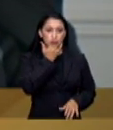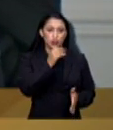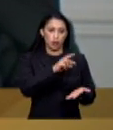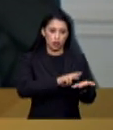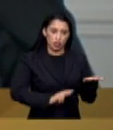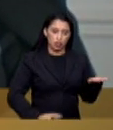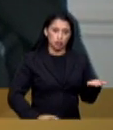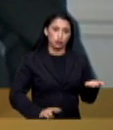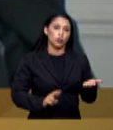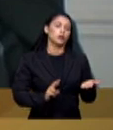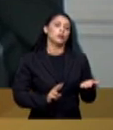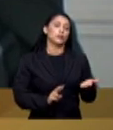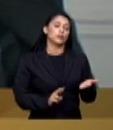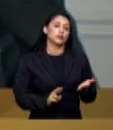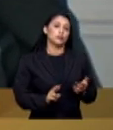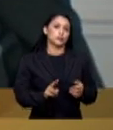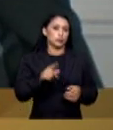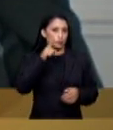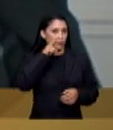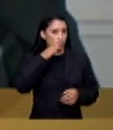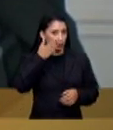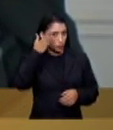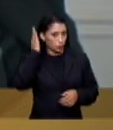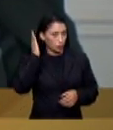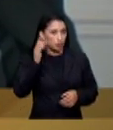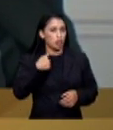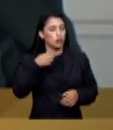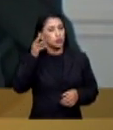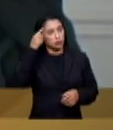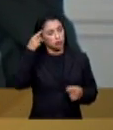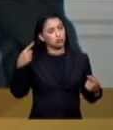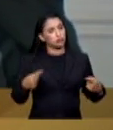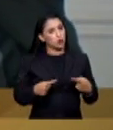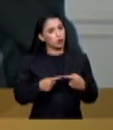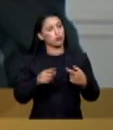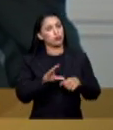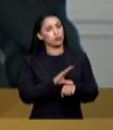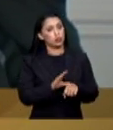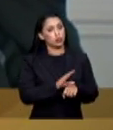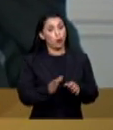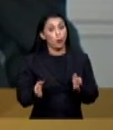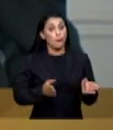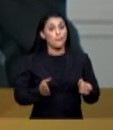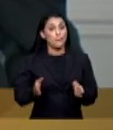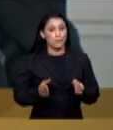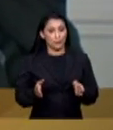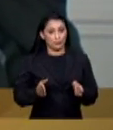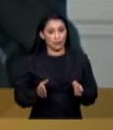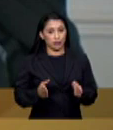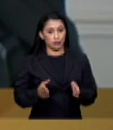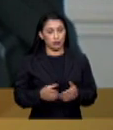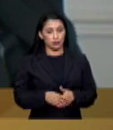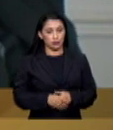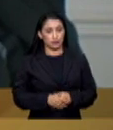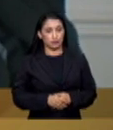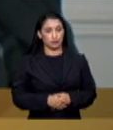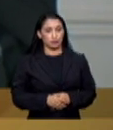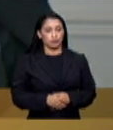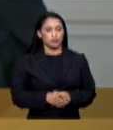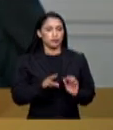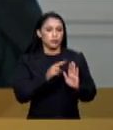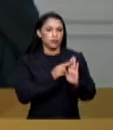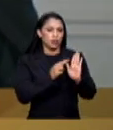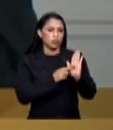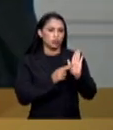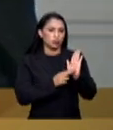relator, ministro Marco Aurélio, entendo constitucional a previsão do prazo decadencial. É uma